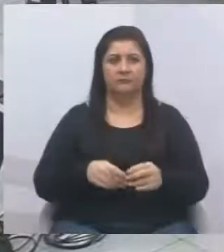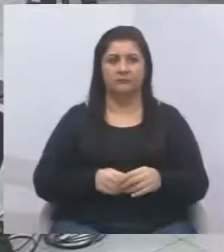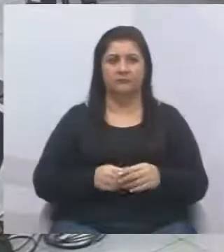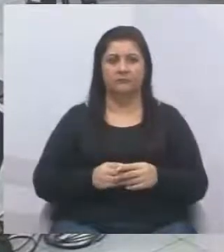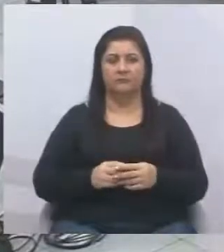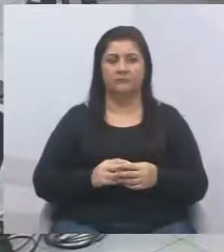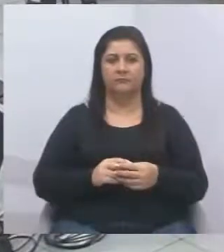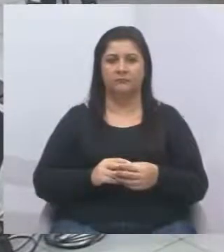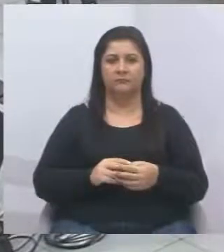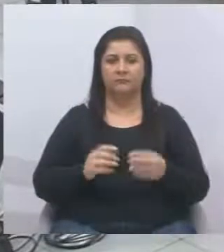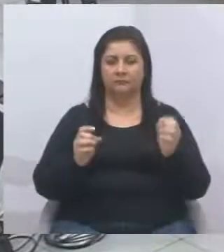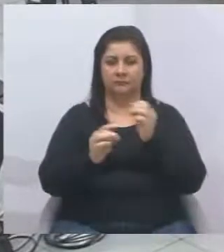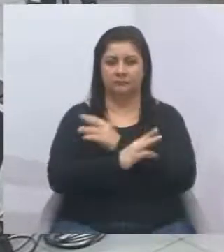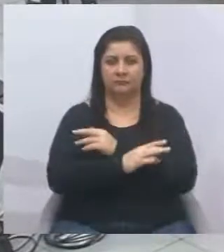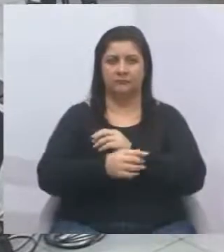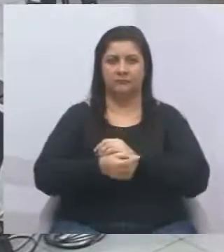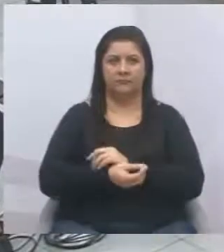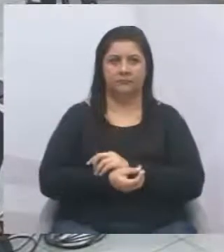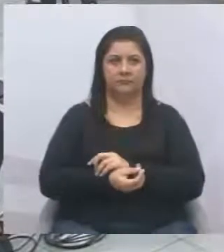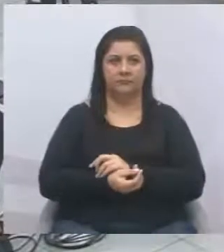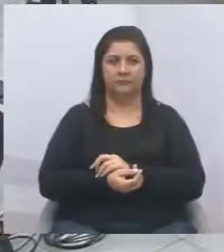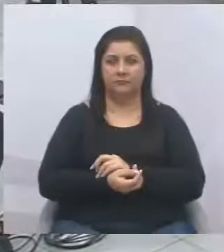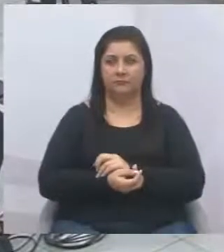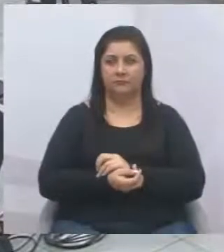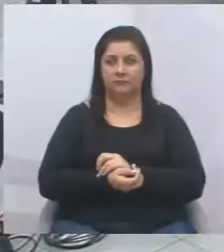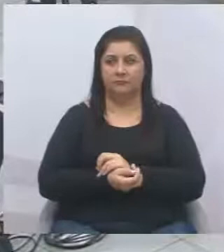informação. Não temos mais pedido.